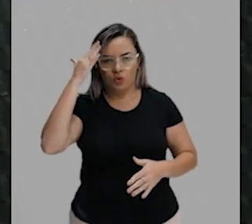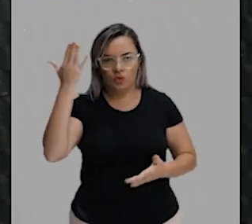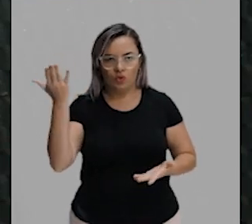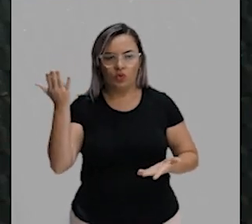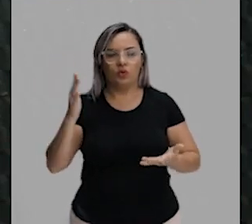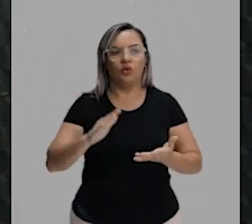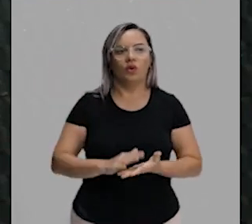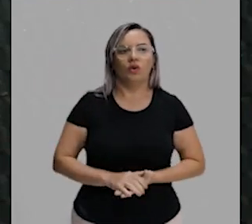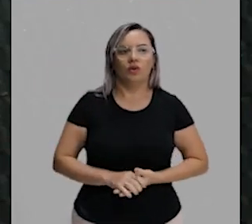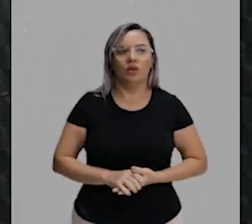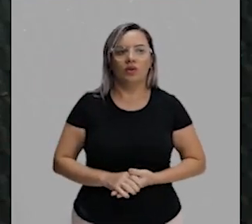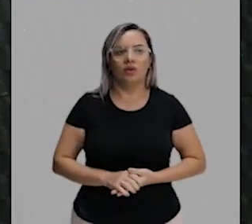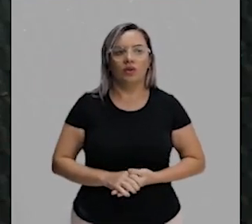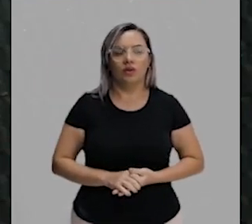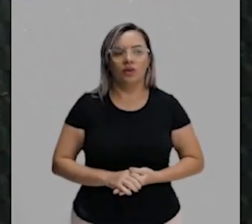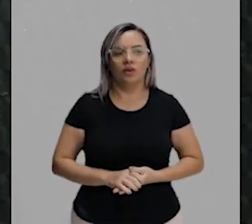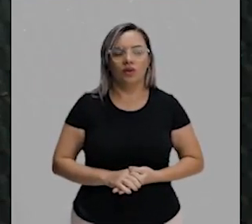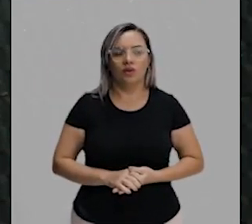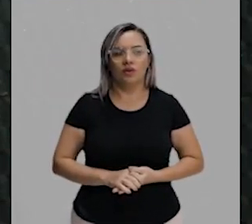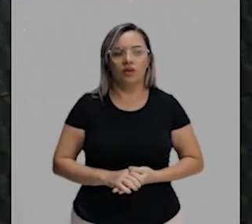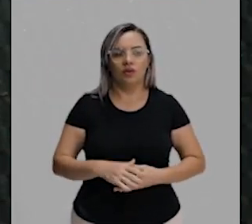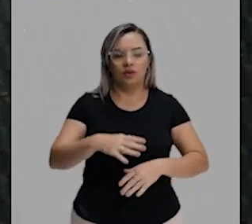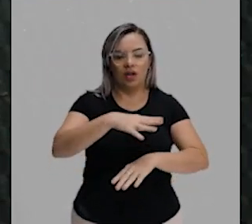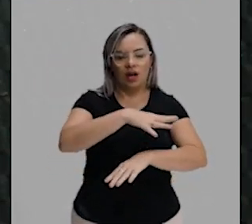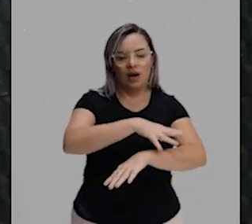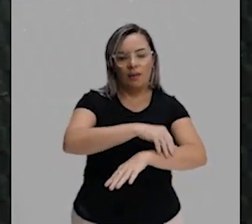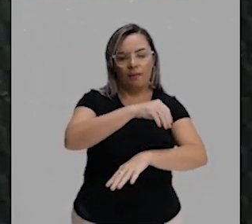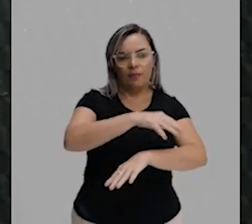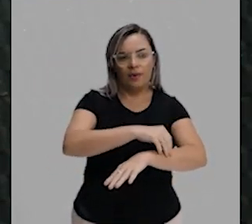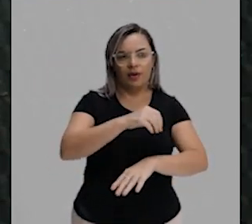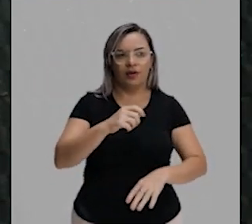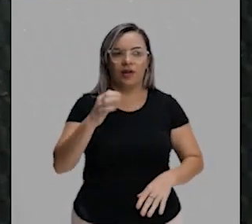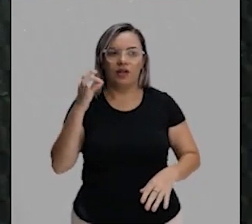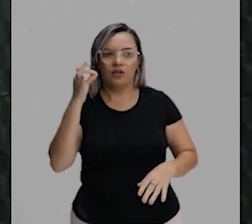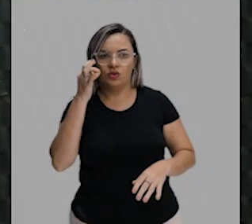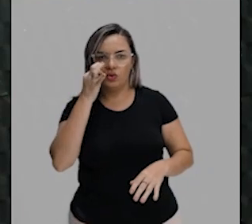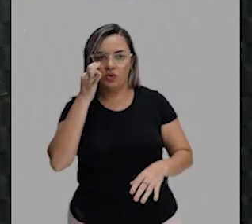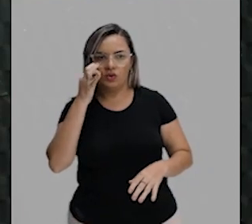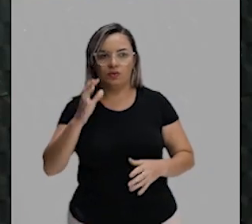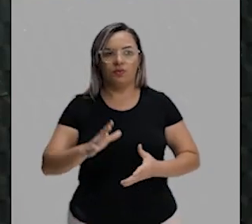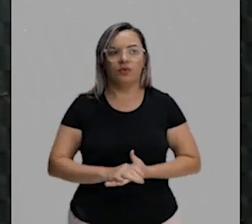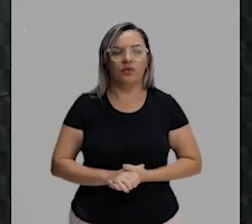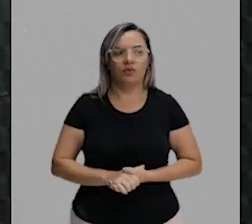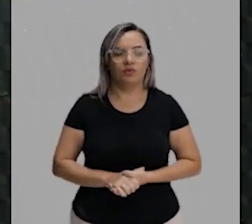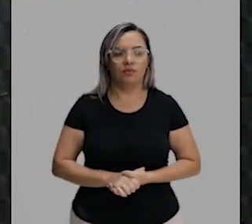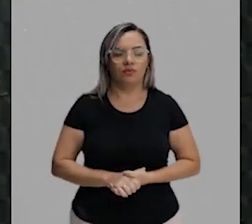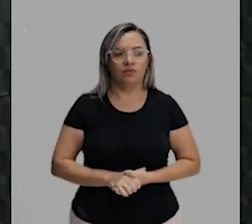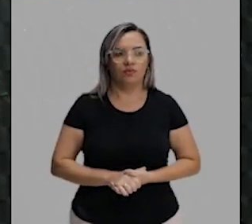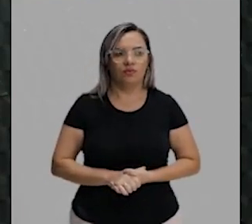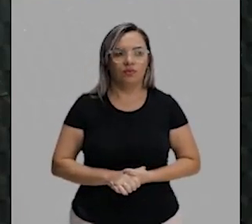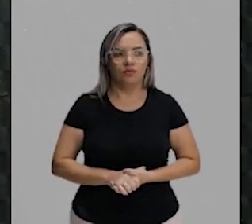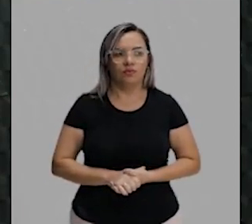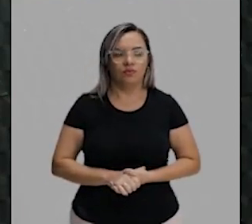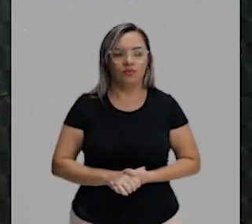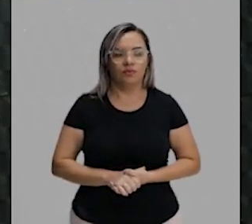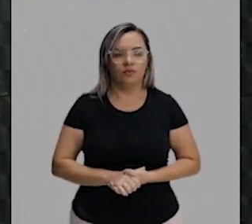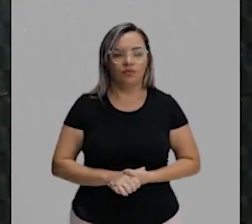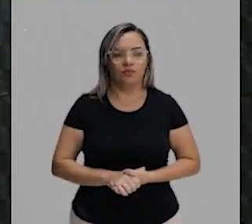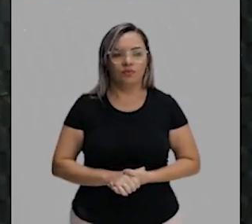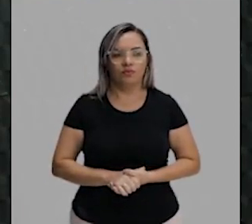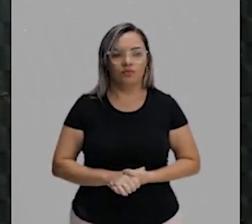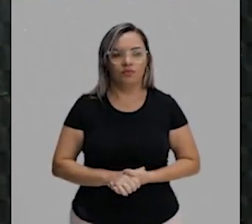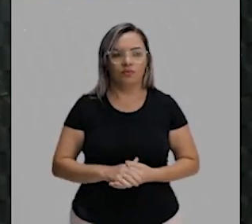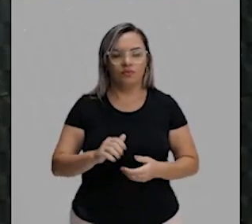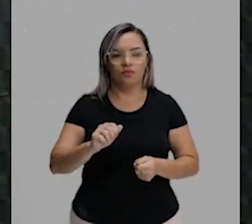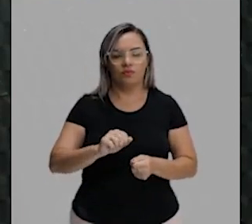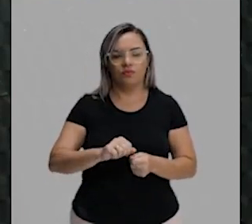que podem se formar, tá? Vou apagar aqui essa parte do meio para poder a gente